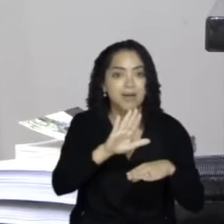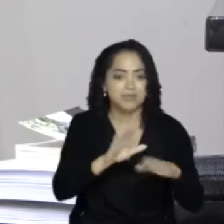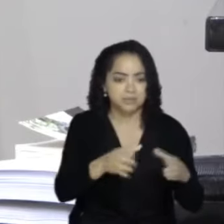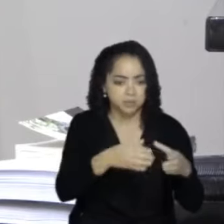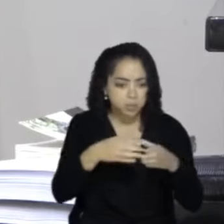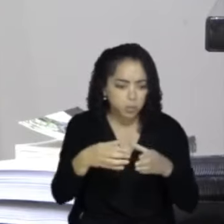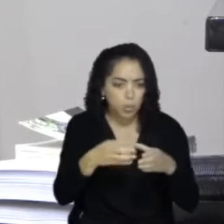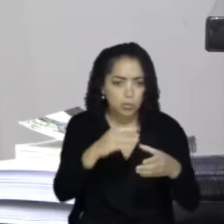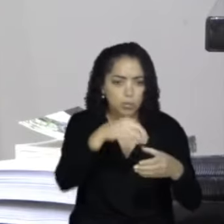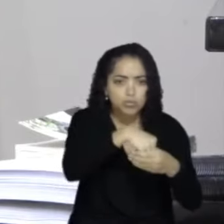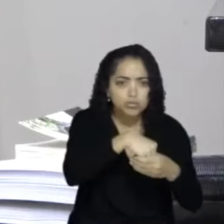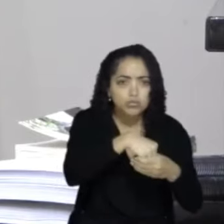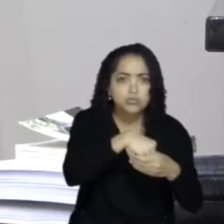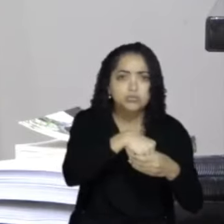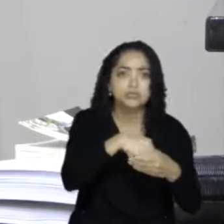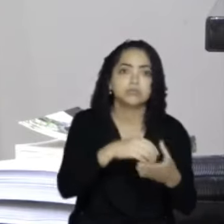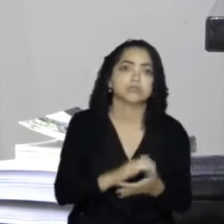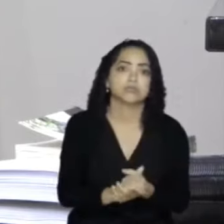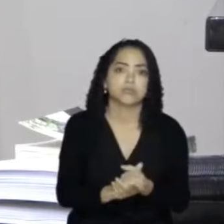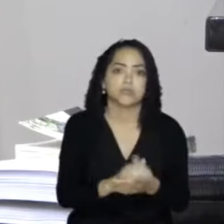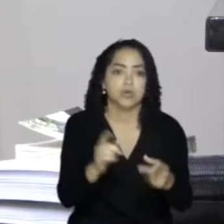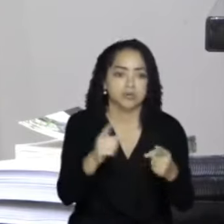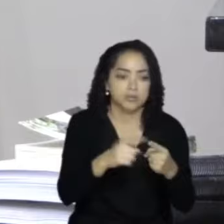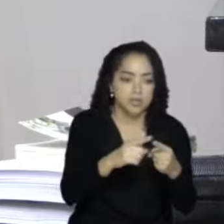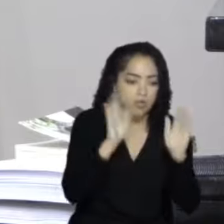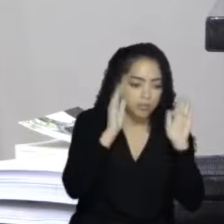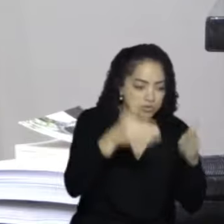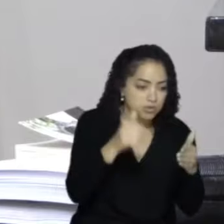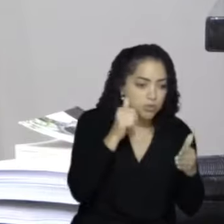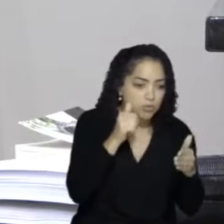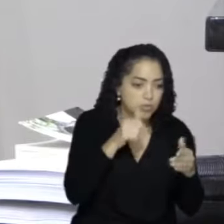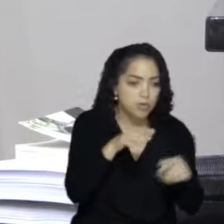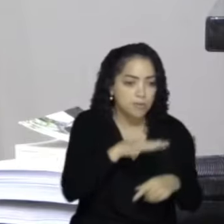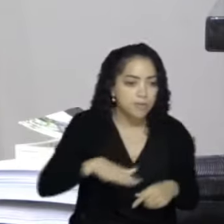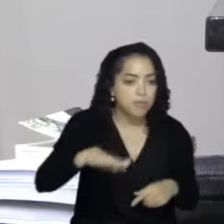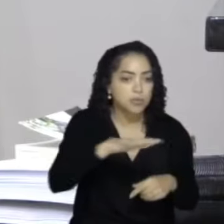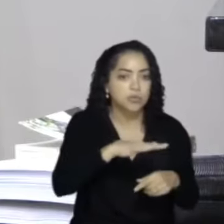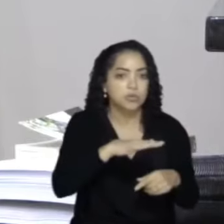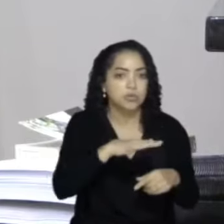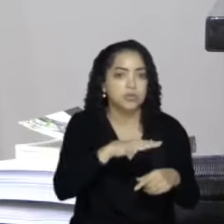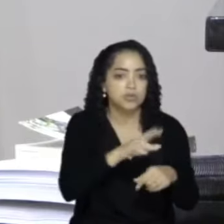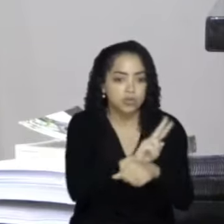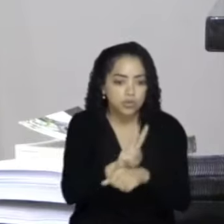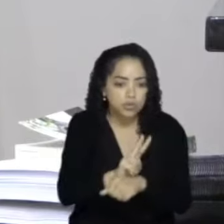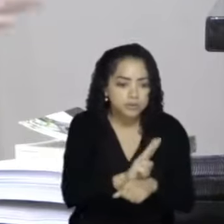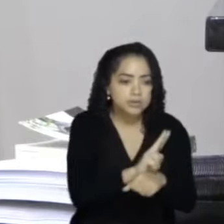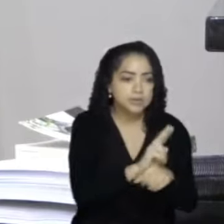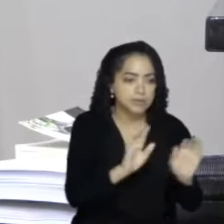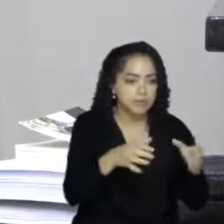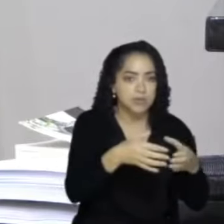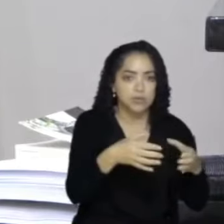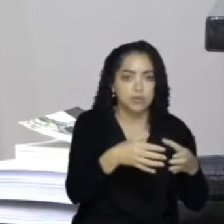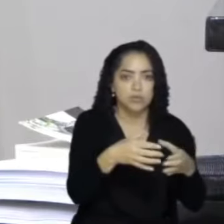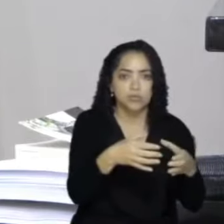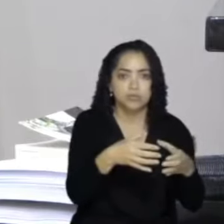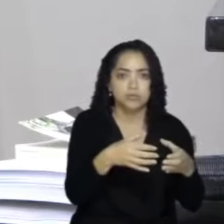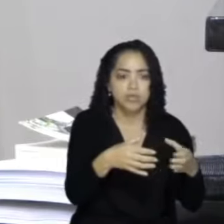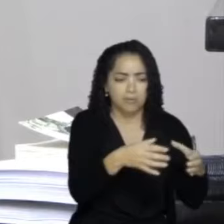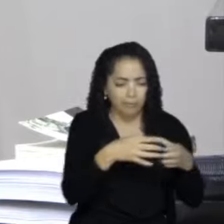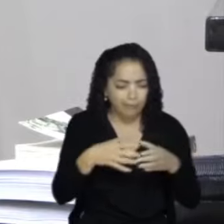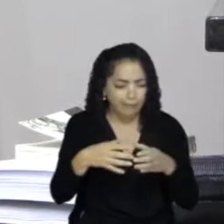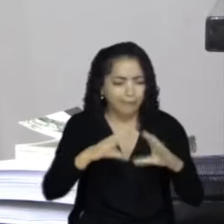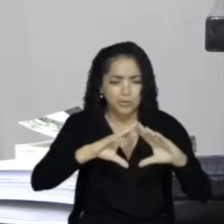que pessoa para tocar os órgãos. Tem observatório, procuradoria, bancada, tem duas deputadas e mais instituição do que dão